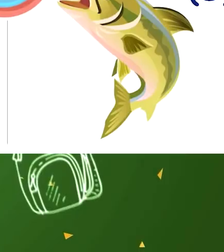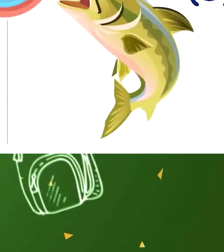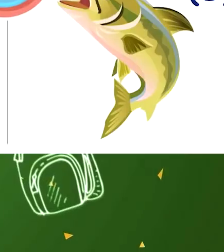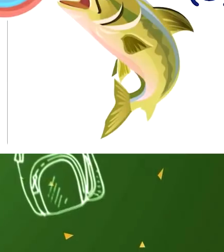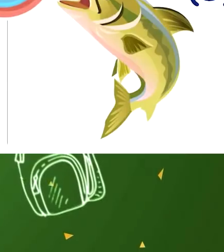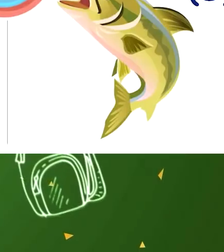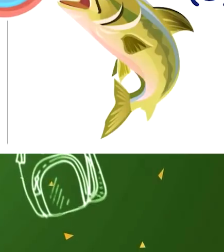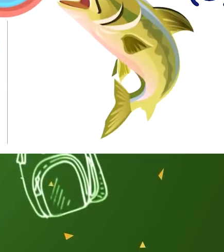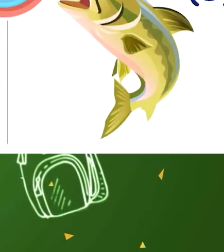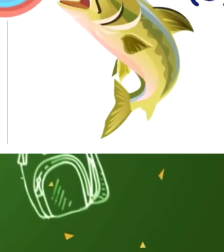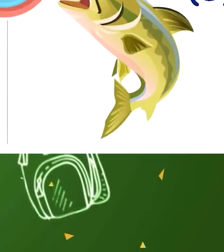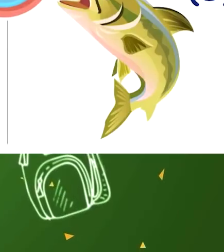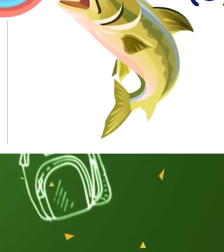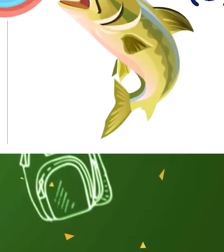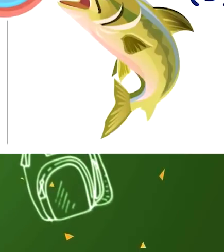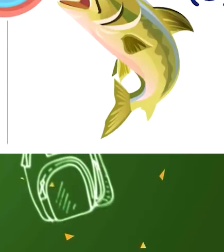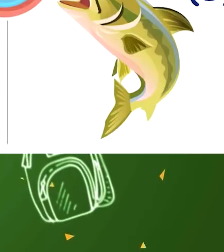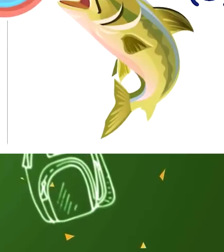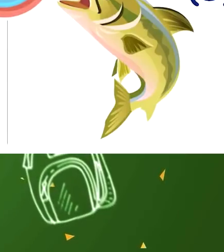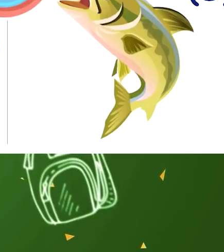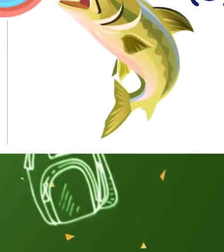E aí?